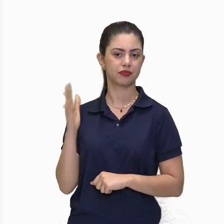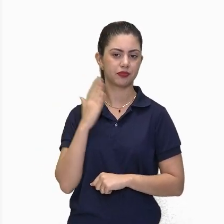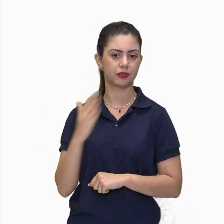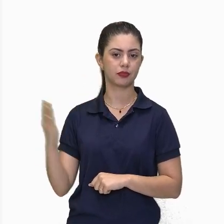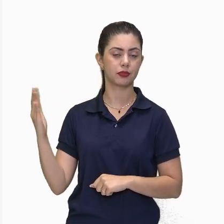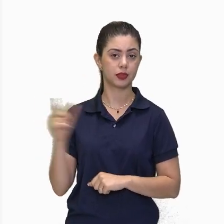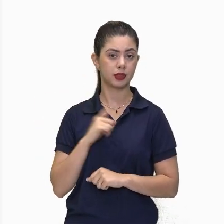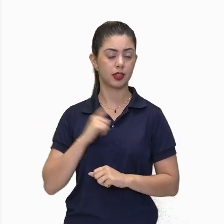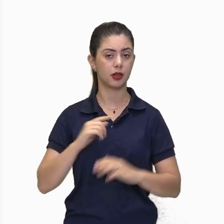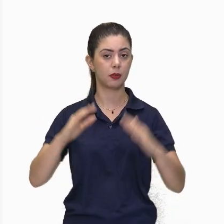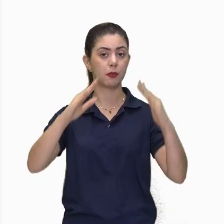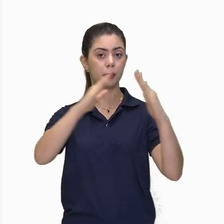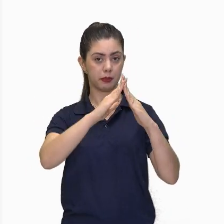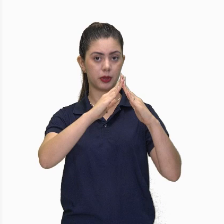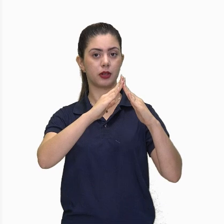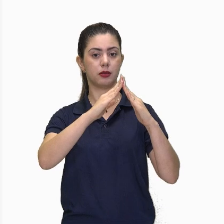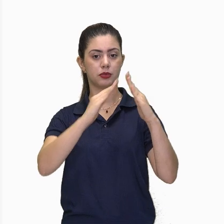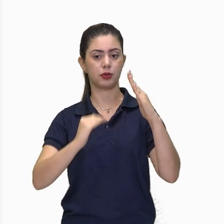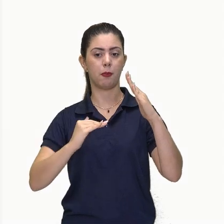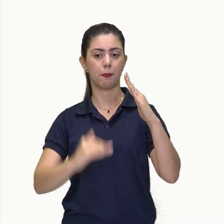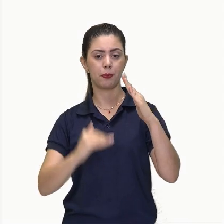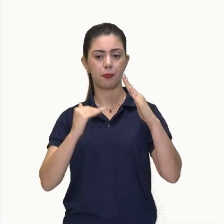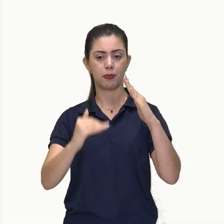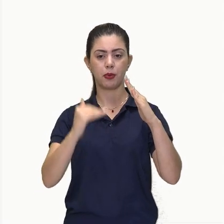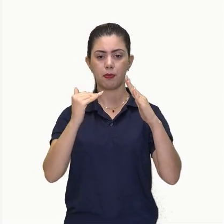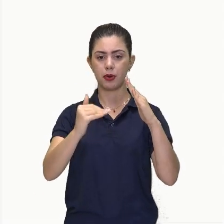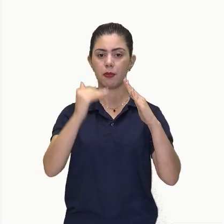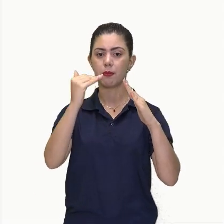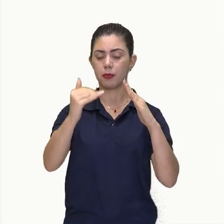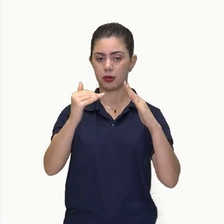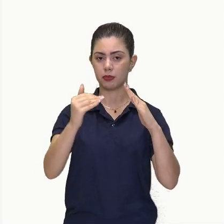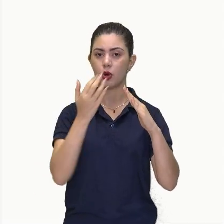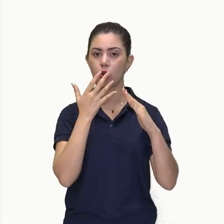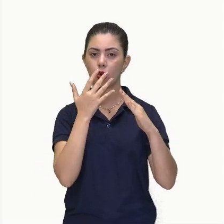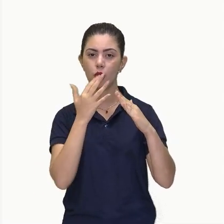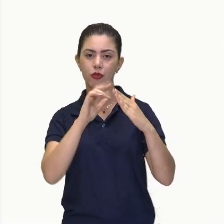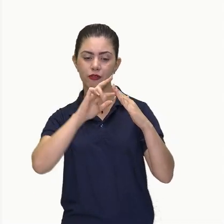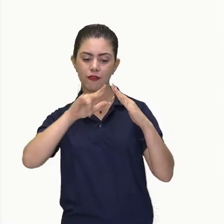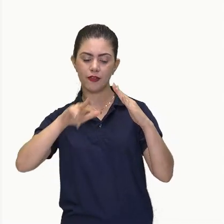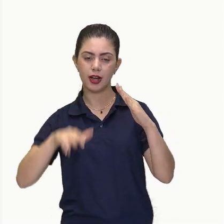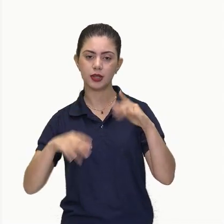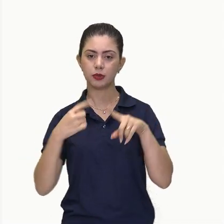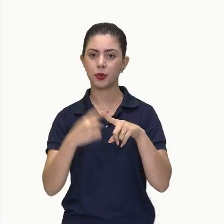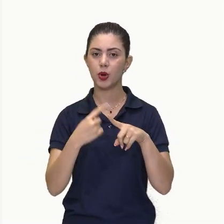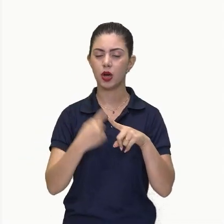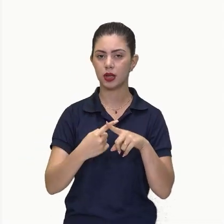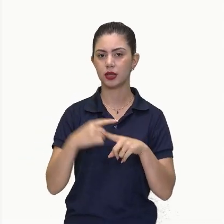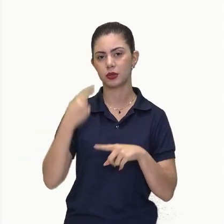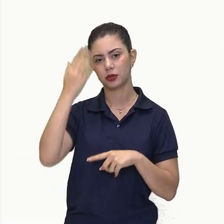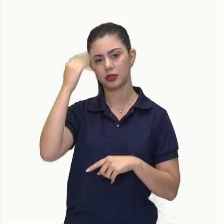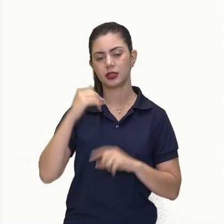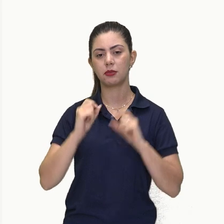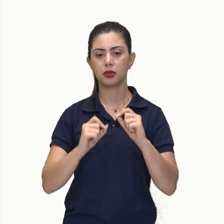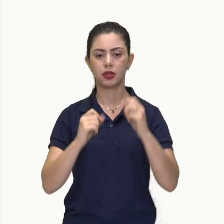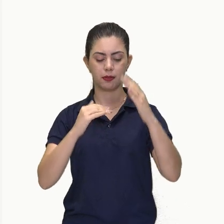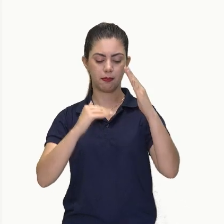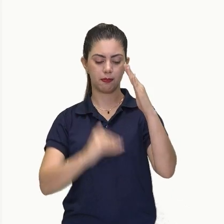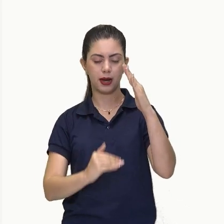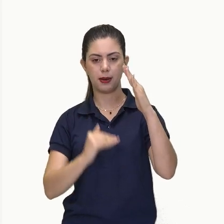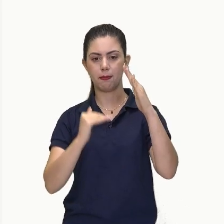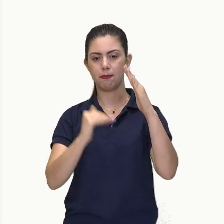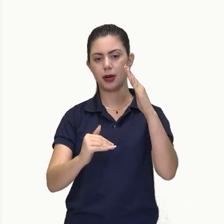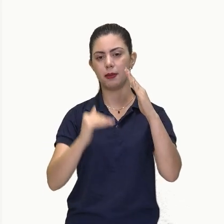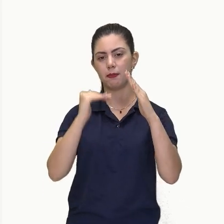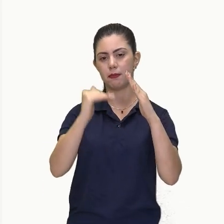Uma pirâmide, como a gente pode observar, de diferentes cores, porque cada pirâmide, cada parte dessa pirâmide